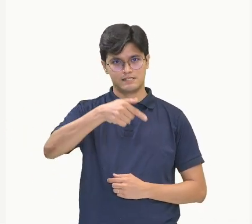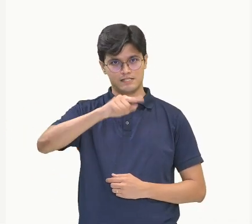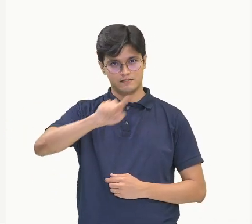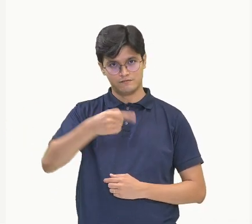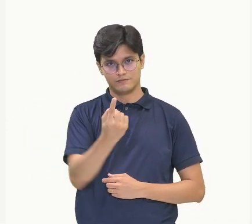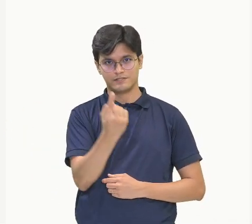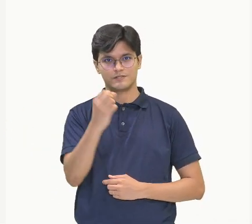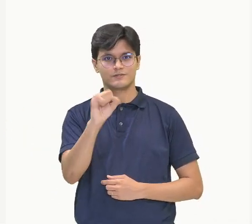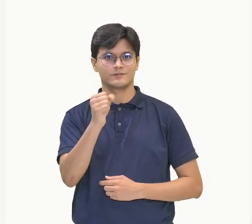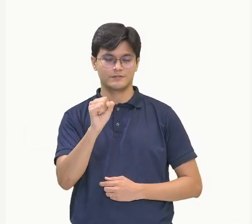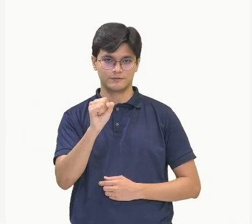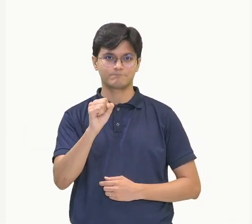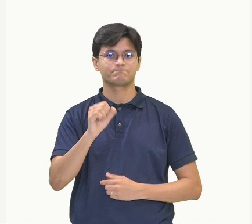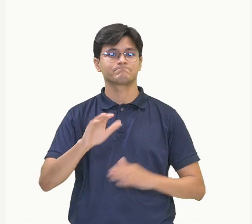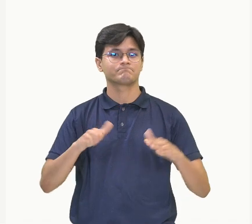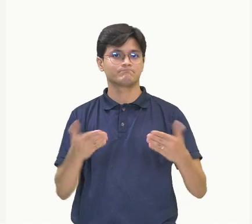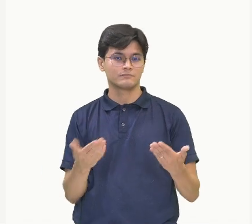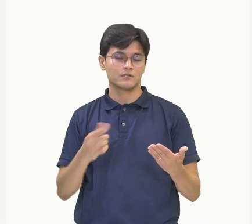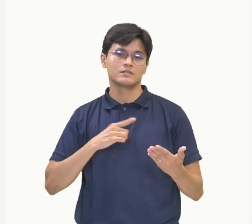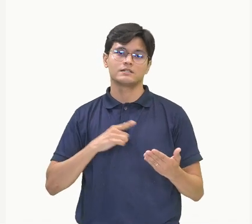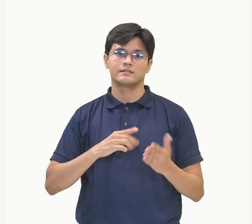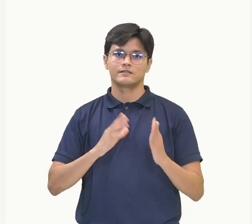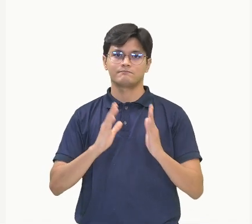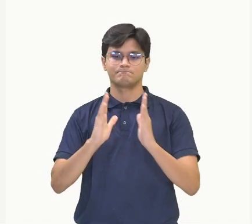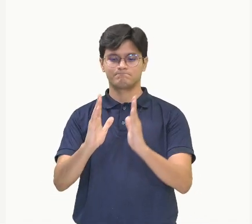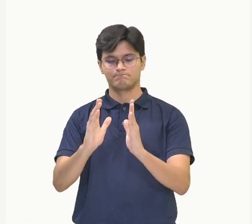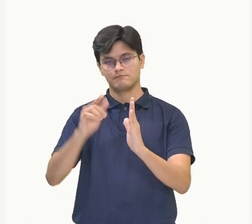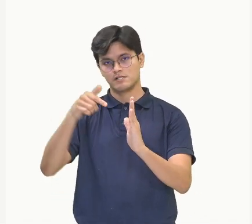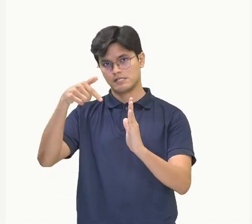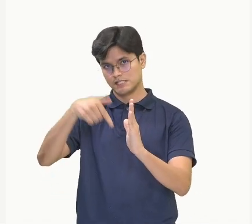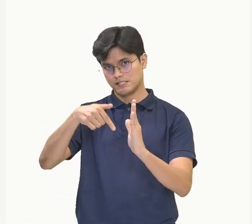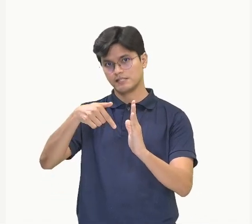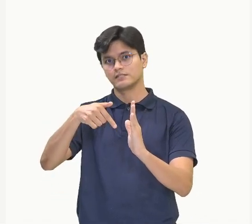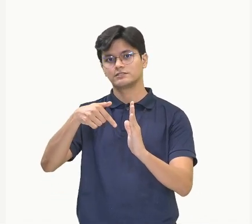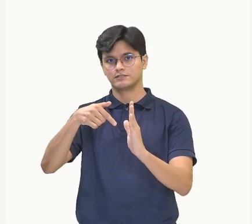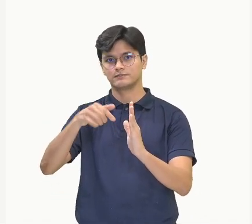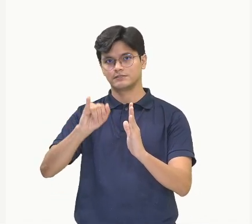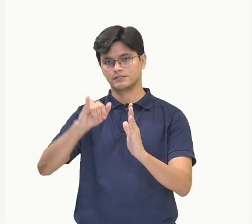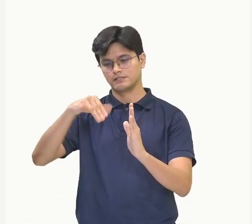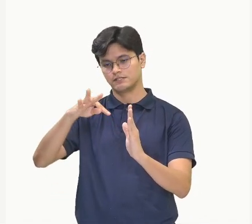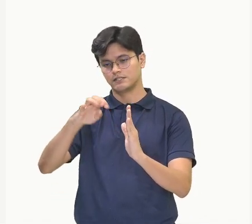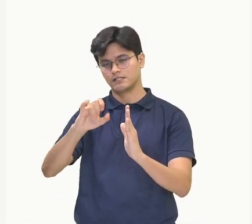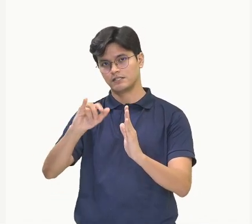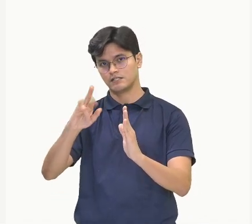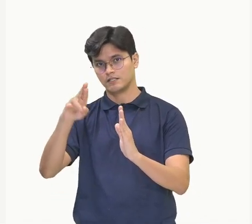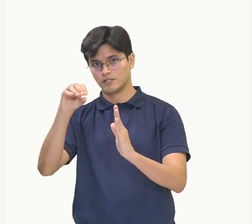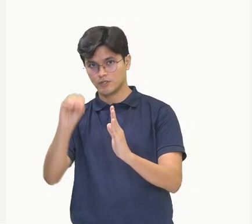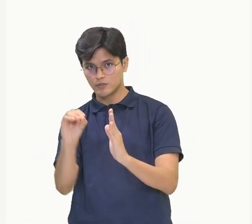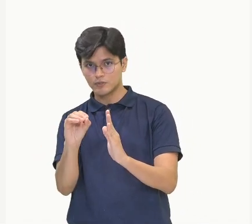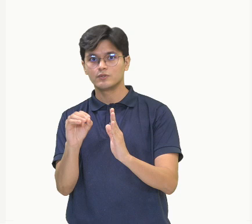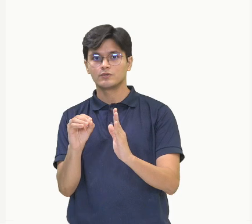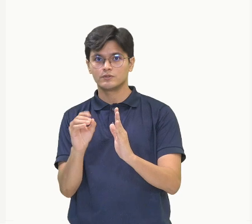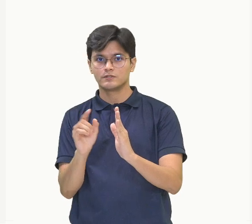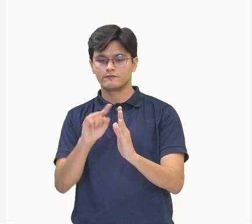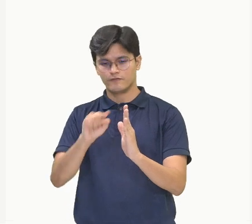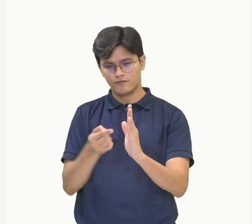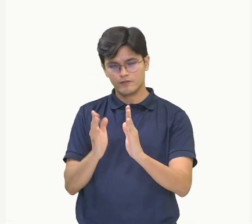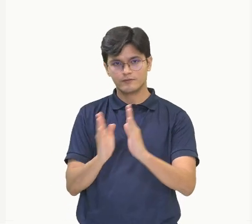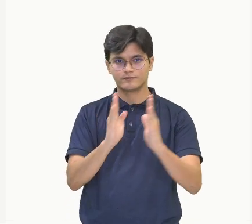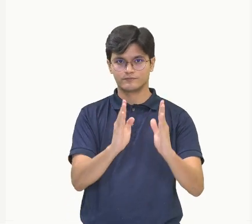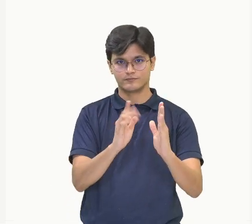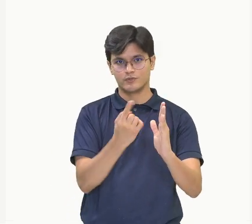7,18. Então, são 7 inteiros, 1 décimo e